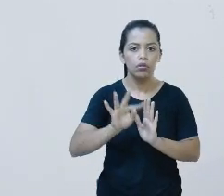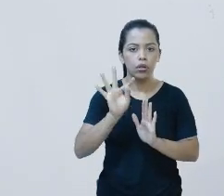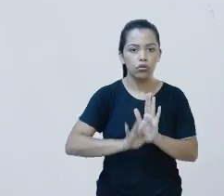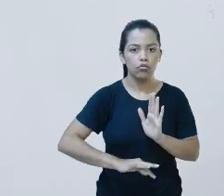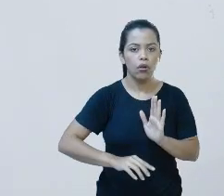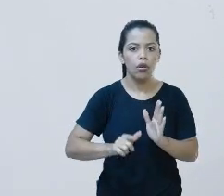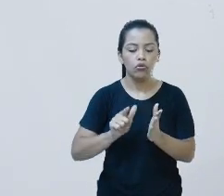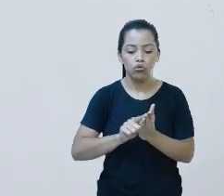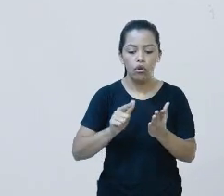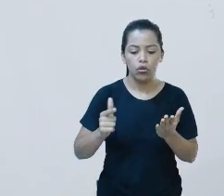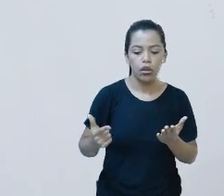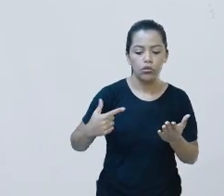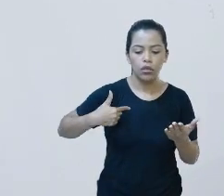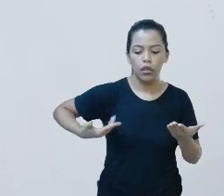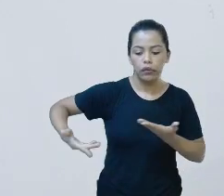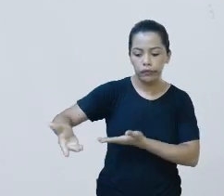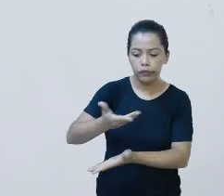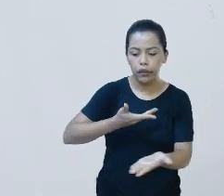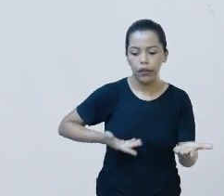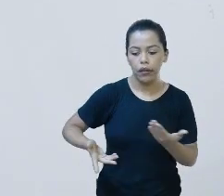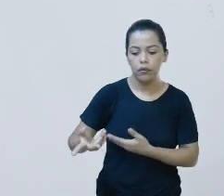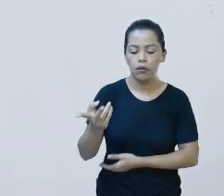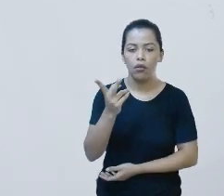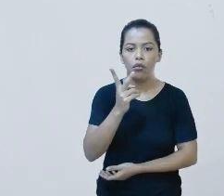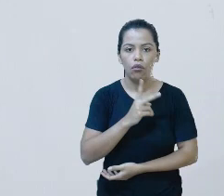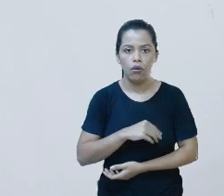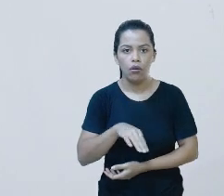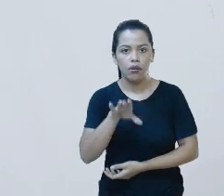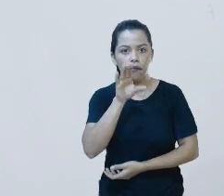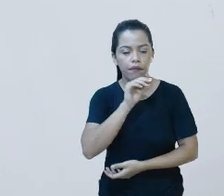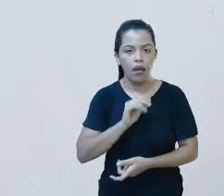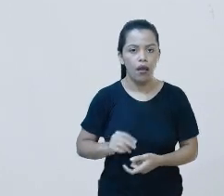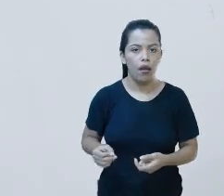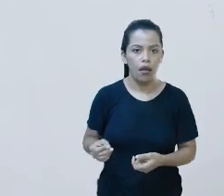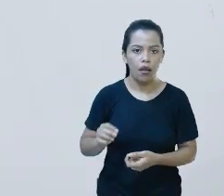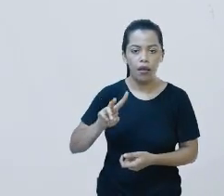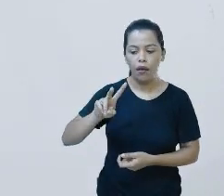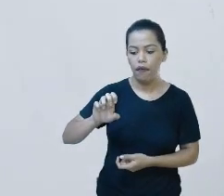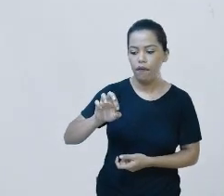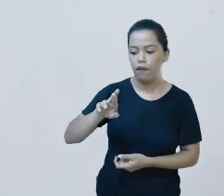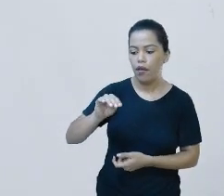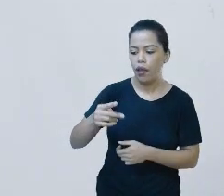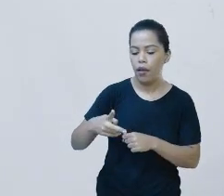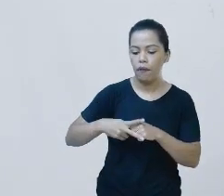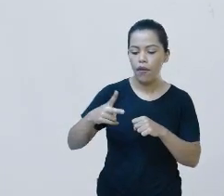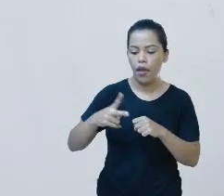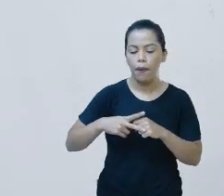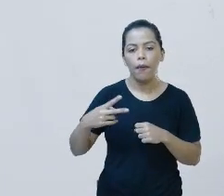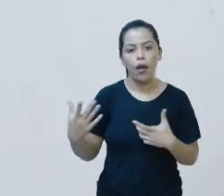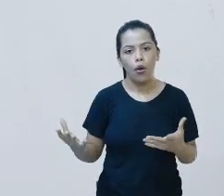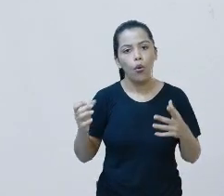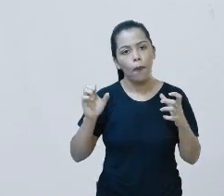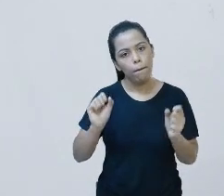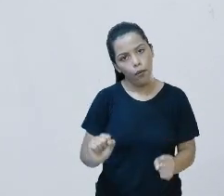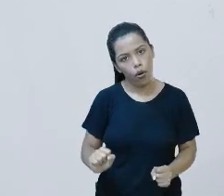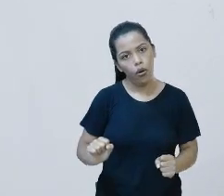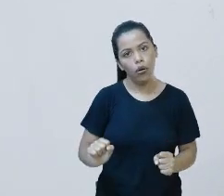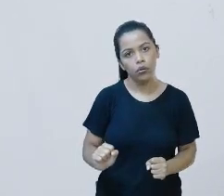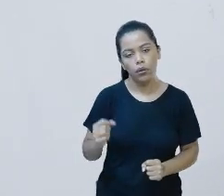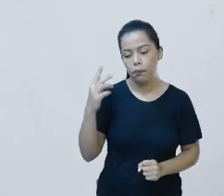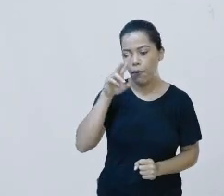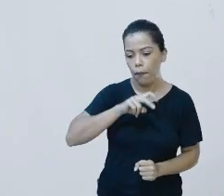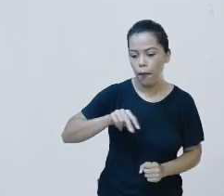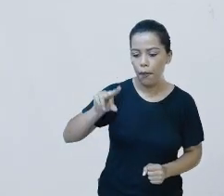que realiza interação verbal entre indivíduos, seja através da fala ou da